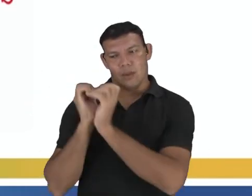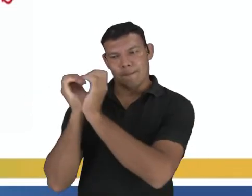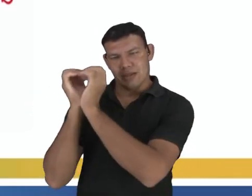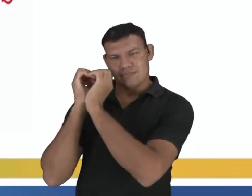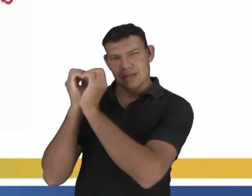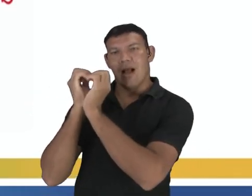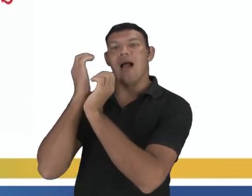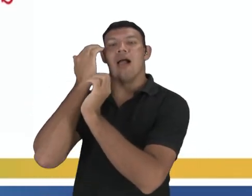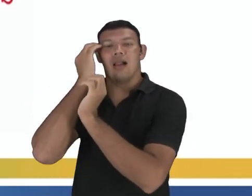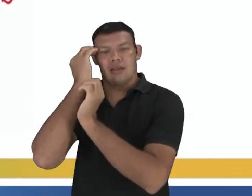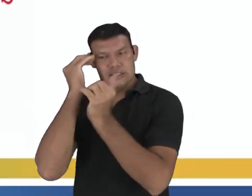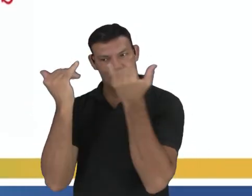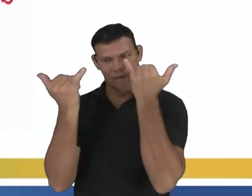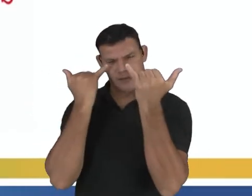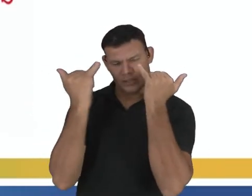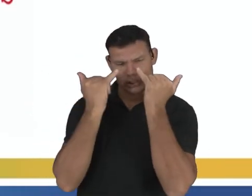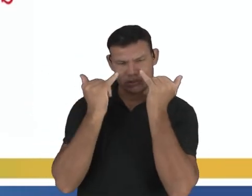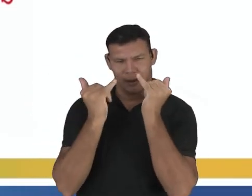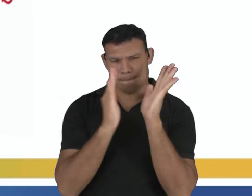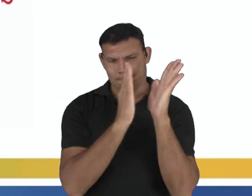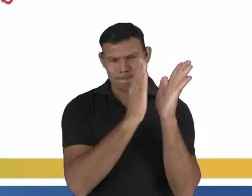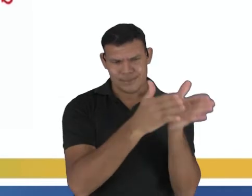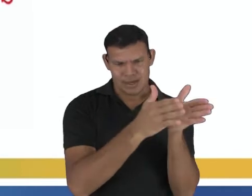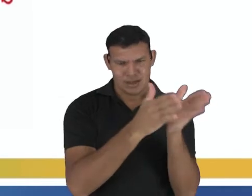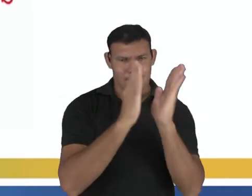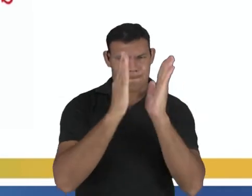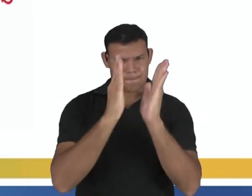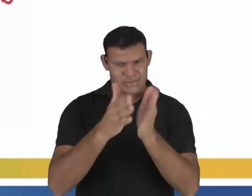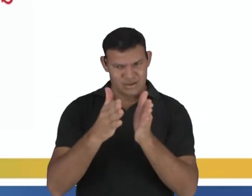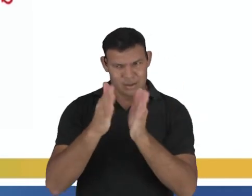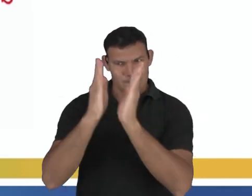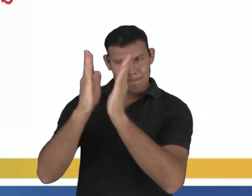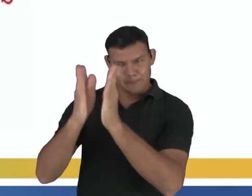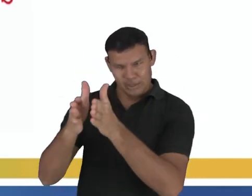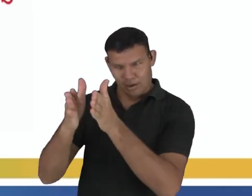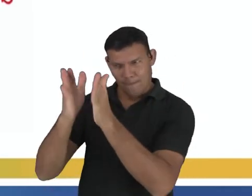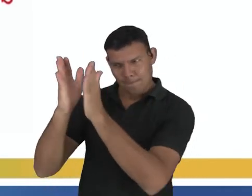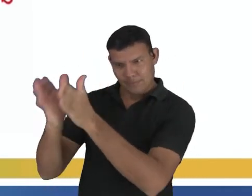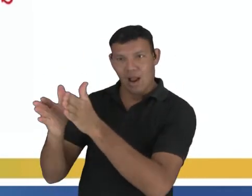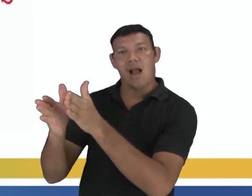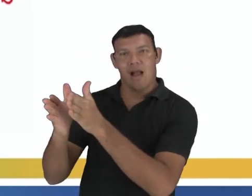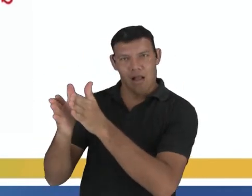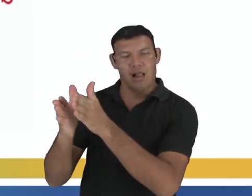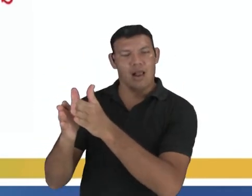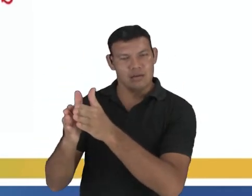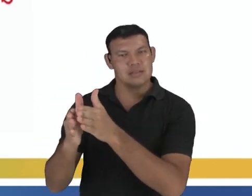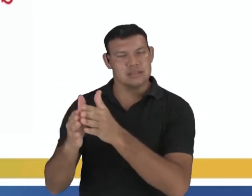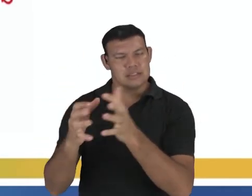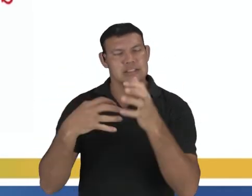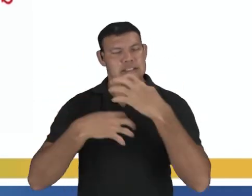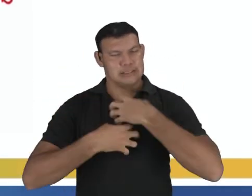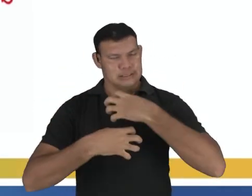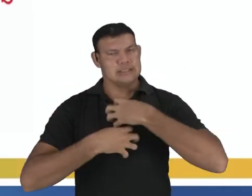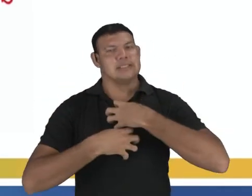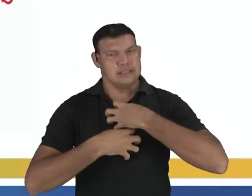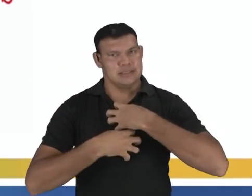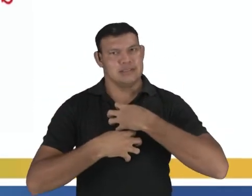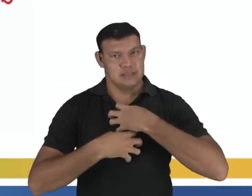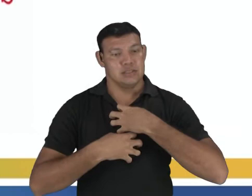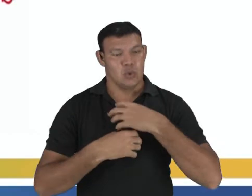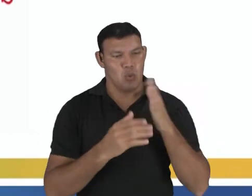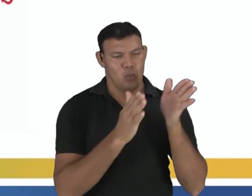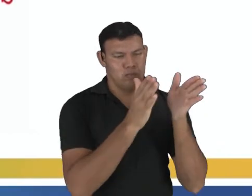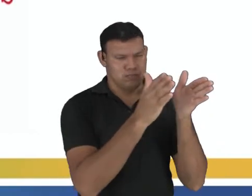cérebro entender essas informações que você já pegou anteriormente. Então, essas organizações têm que ter um sentido lógico para você. Você